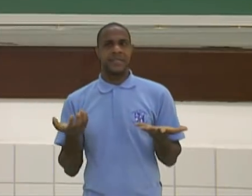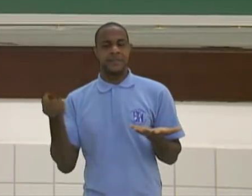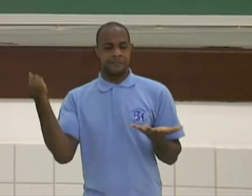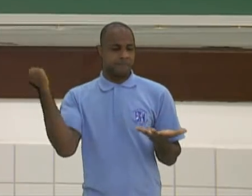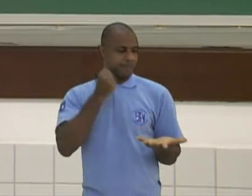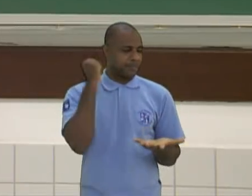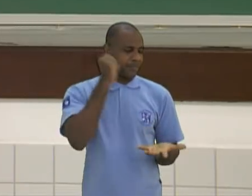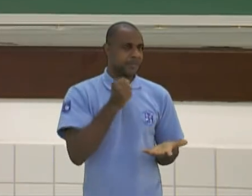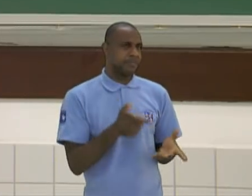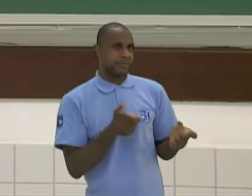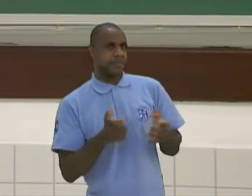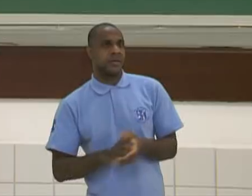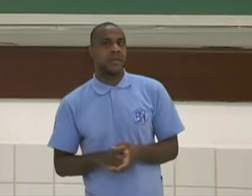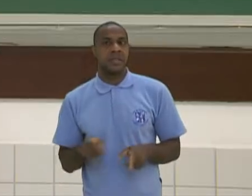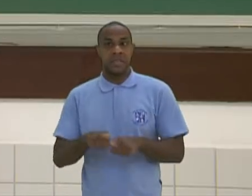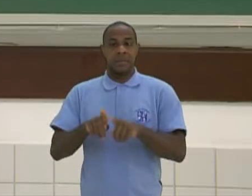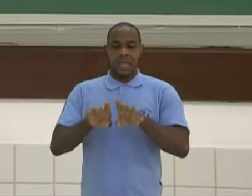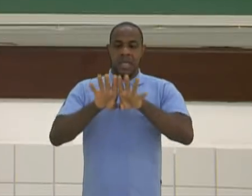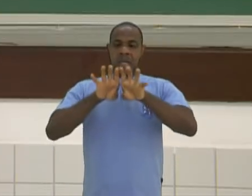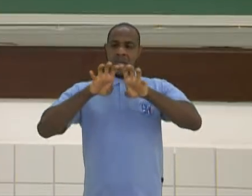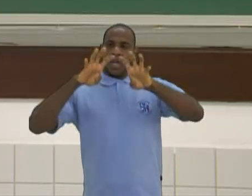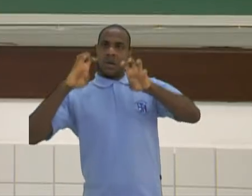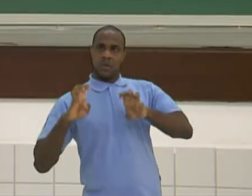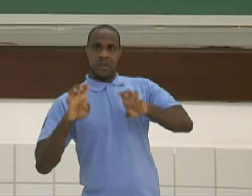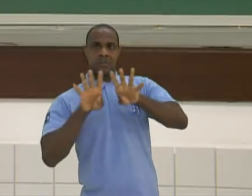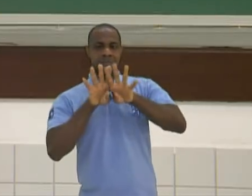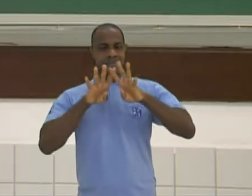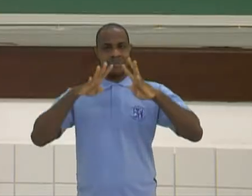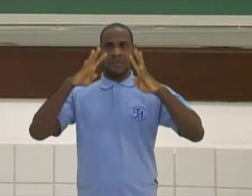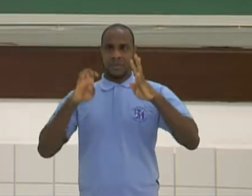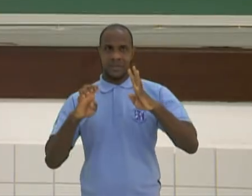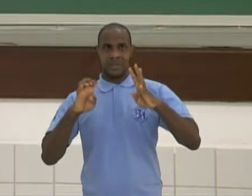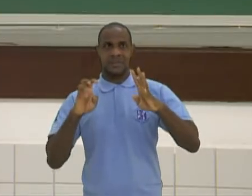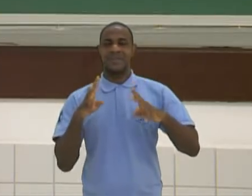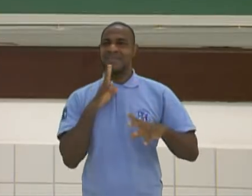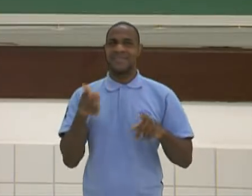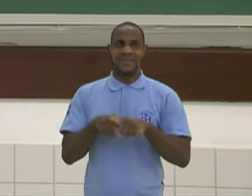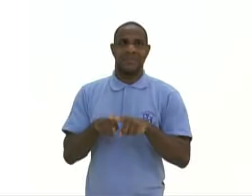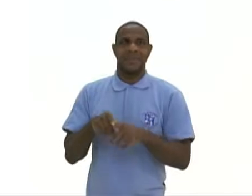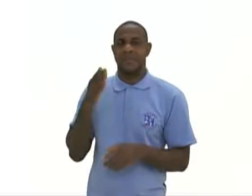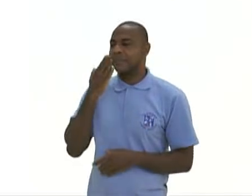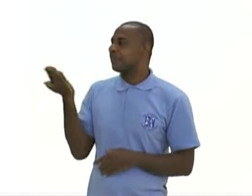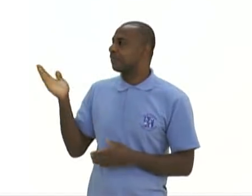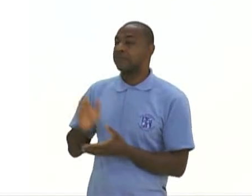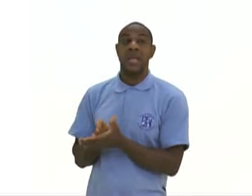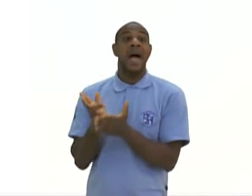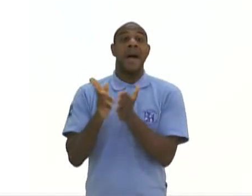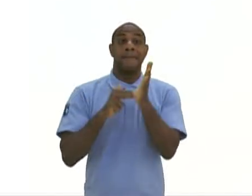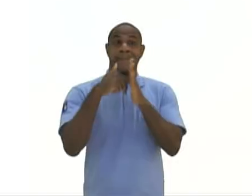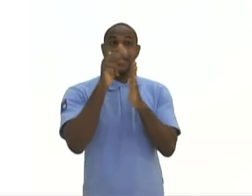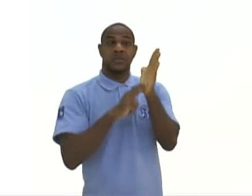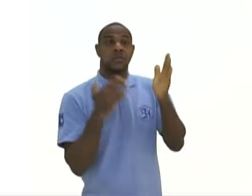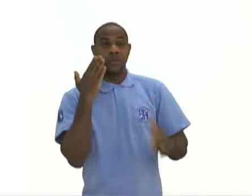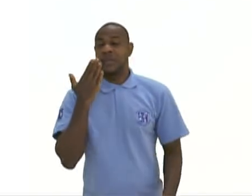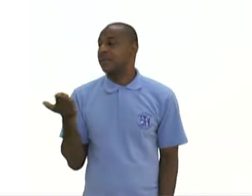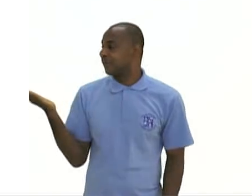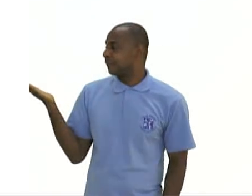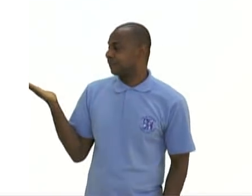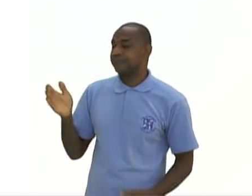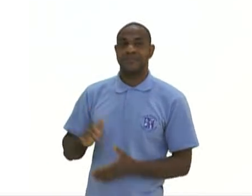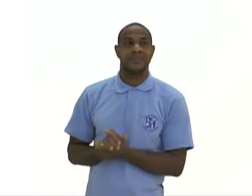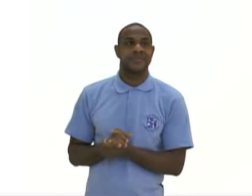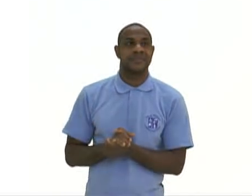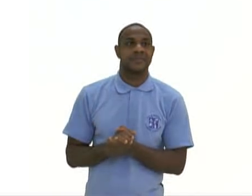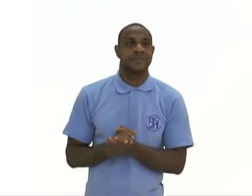exemplo, vocês já conhecem o Coliseu, né, o famoso anfiteatro de Roma. Aqui uma outra pintura, ó, isso é uma representação bem posterior, né?